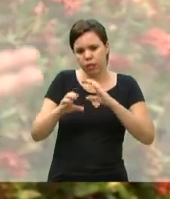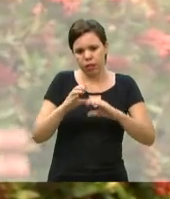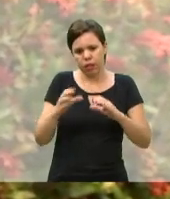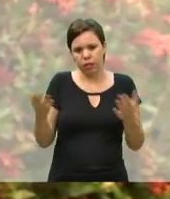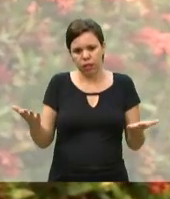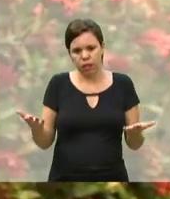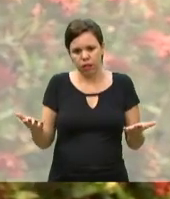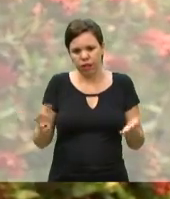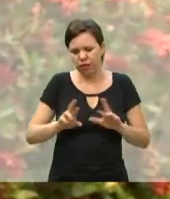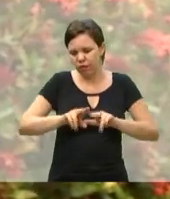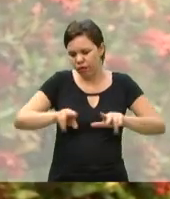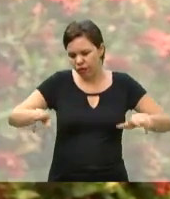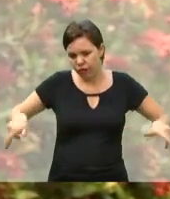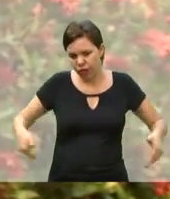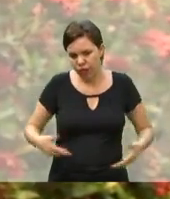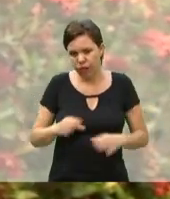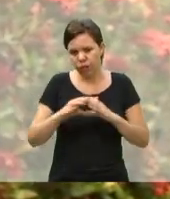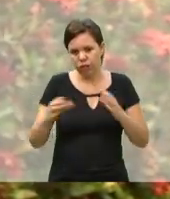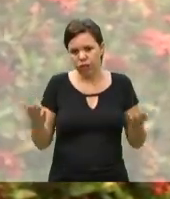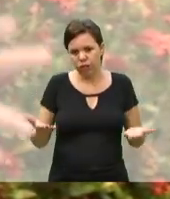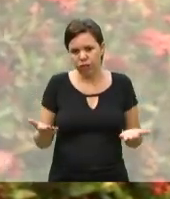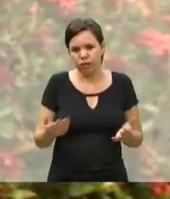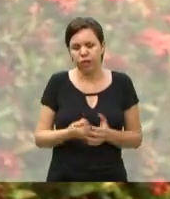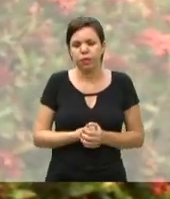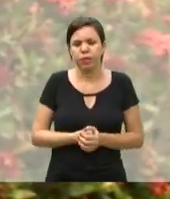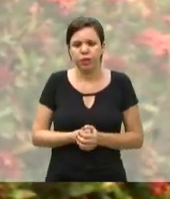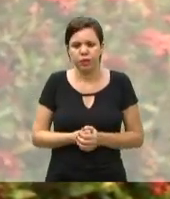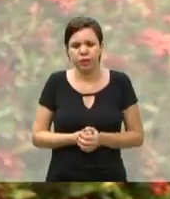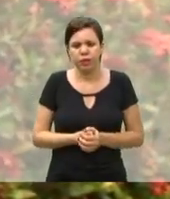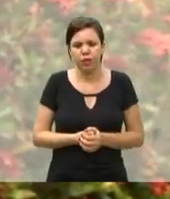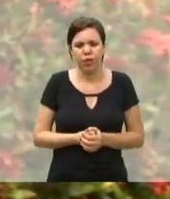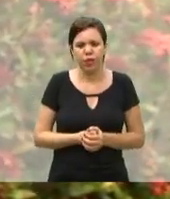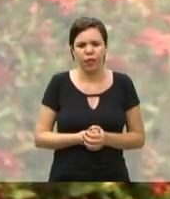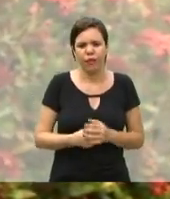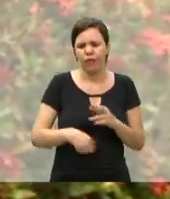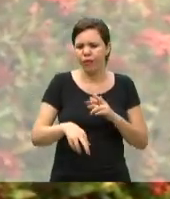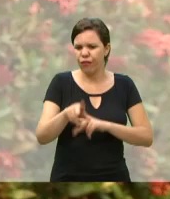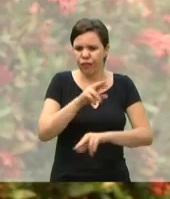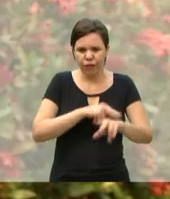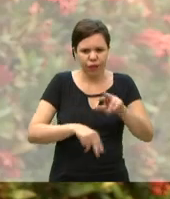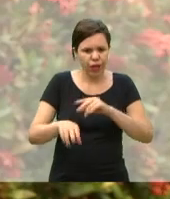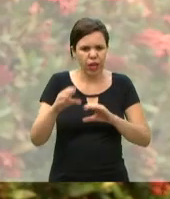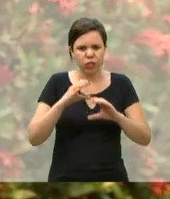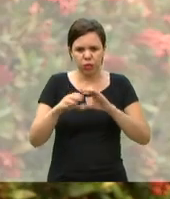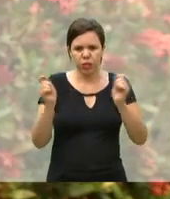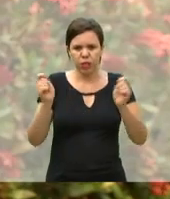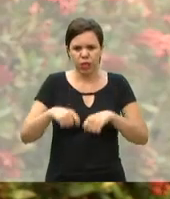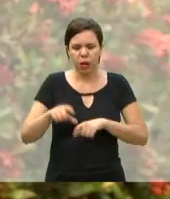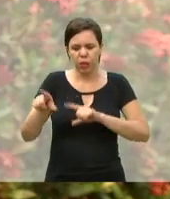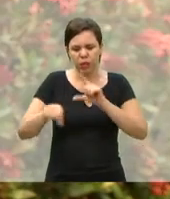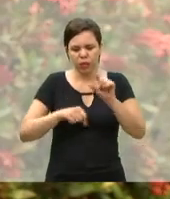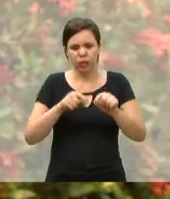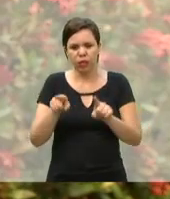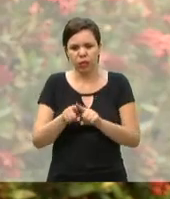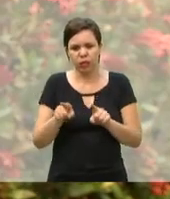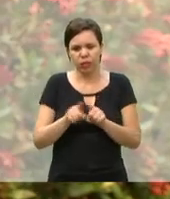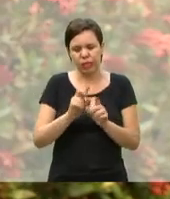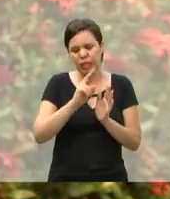são ampliados, uhum. Não é? Com comunicação alternativa, enfim. Há uma gama